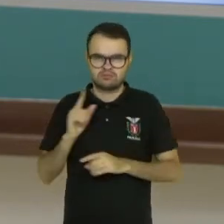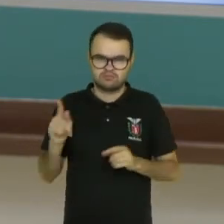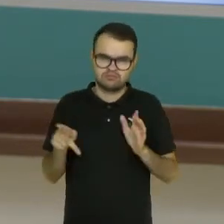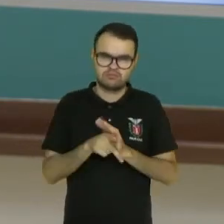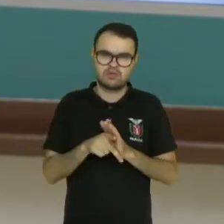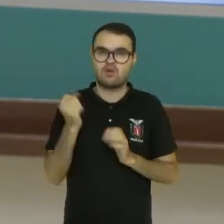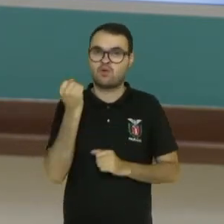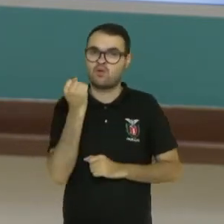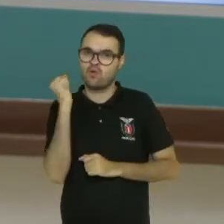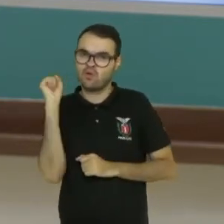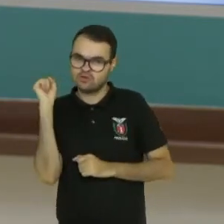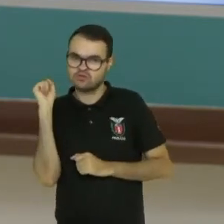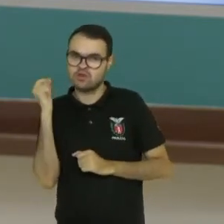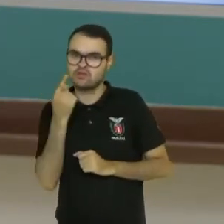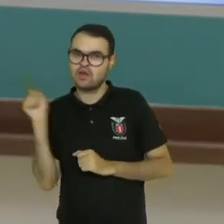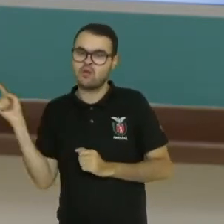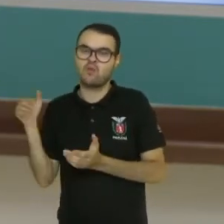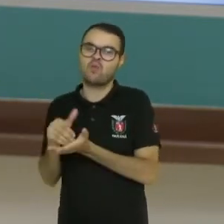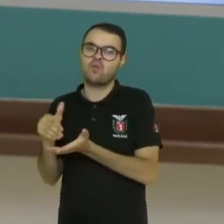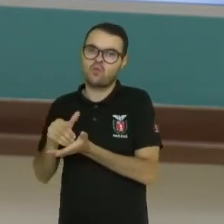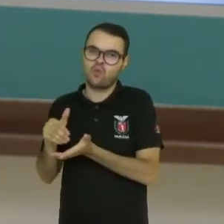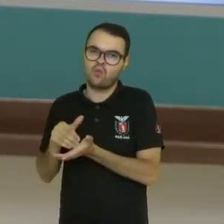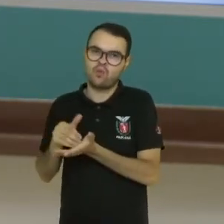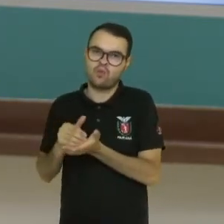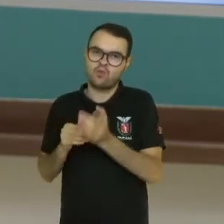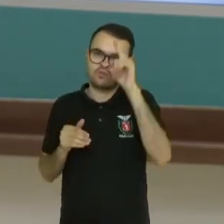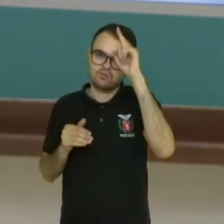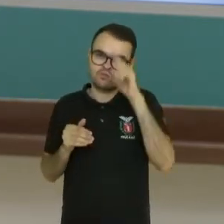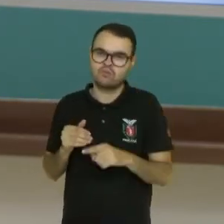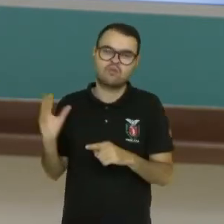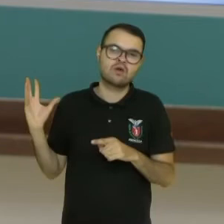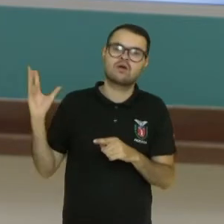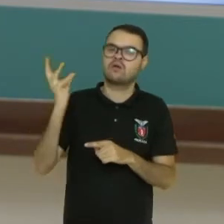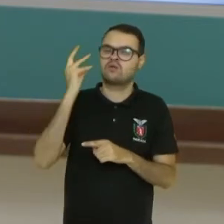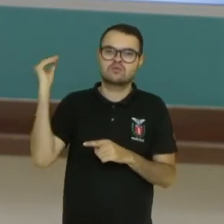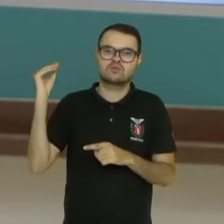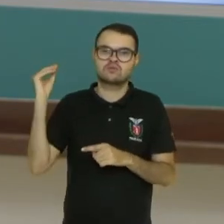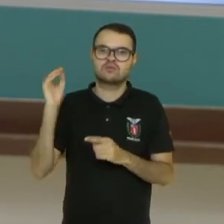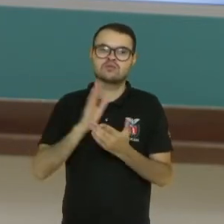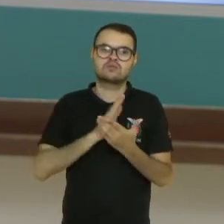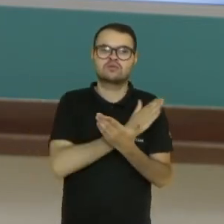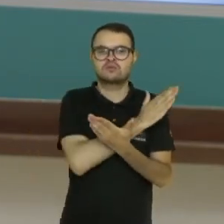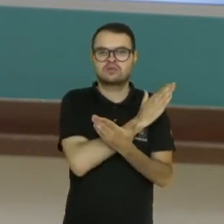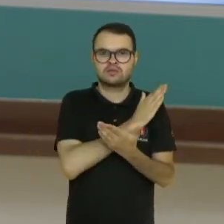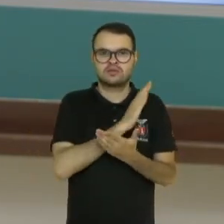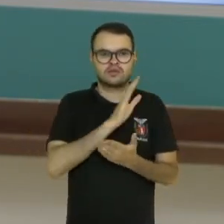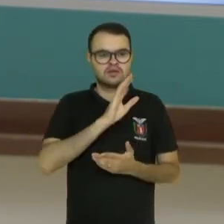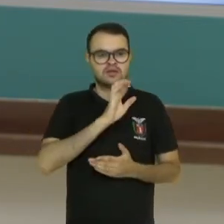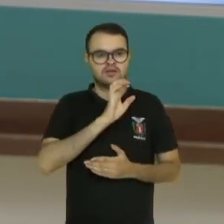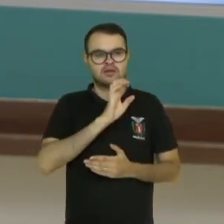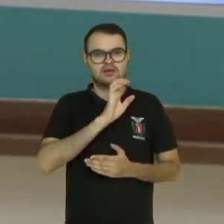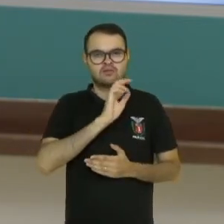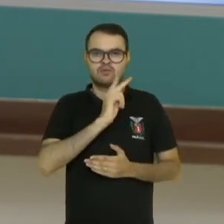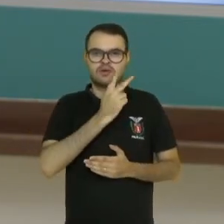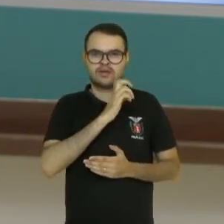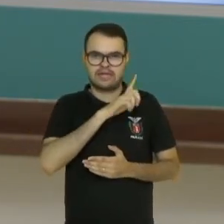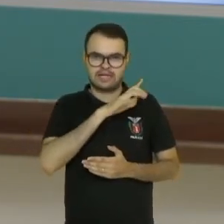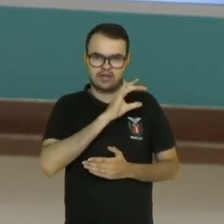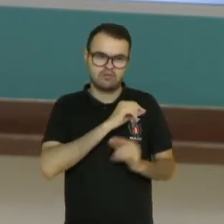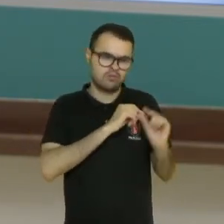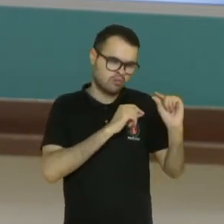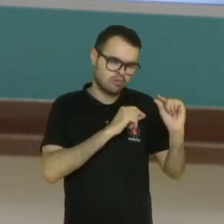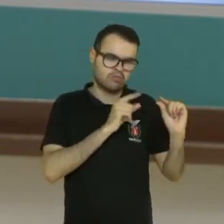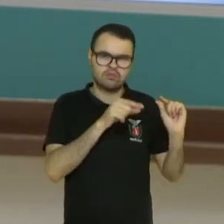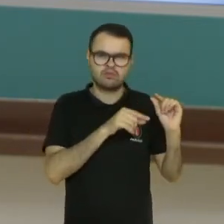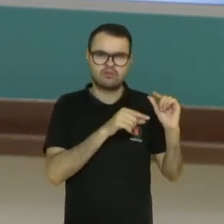8 elétrons na última camada, para todos, né, os gases nobres, exceto o hélio, que é um elemento pequenininho, e a